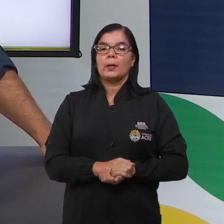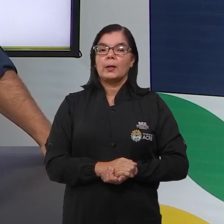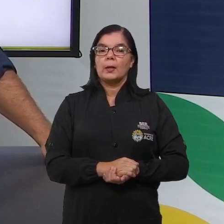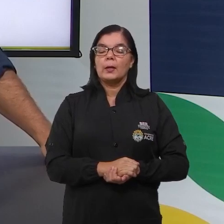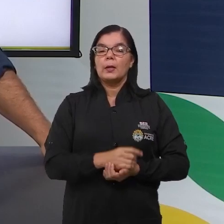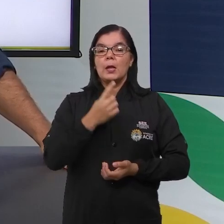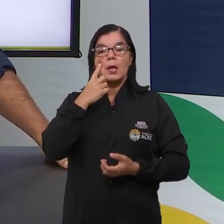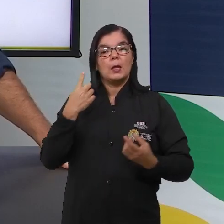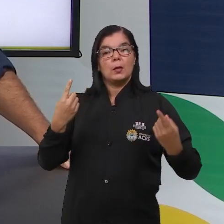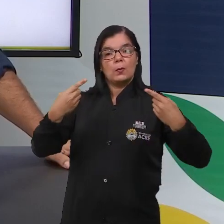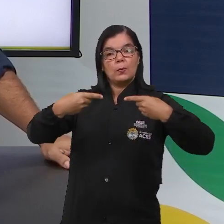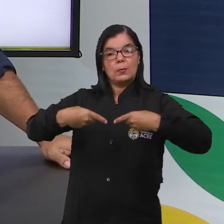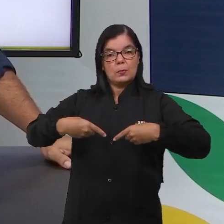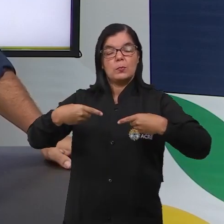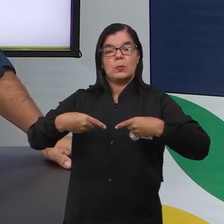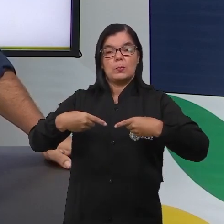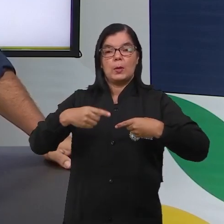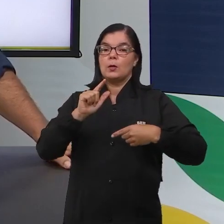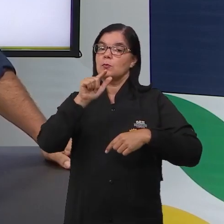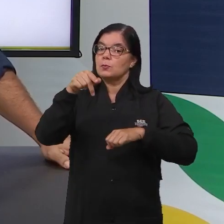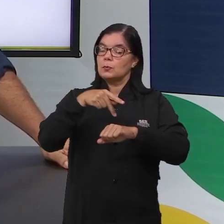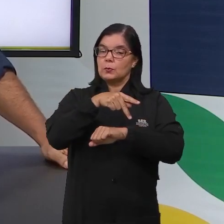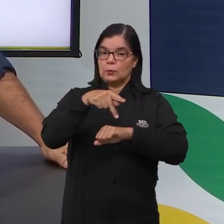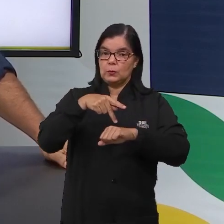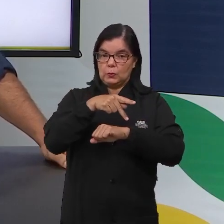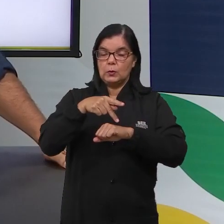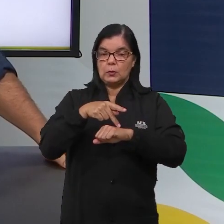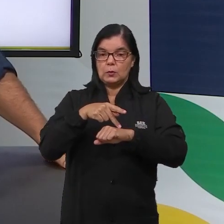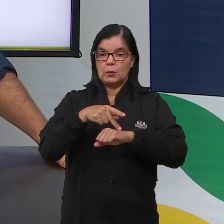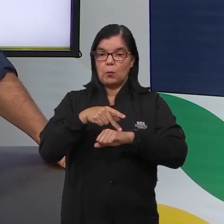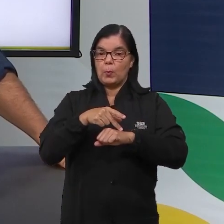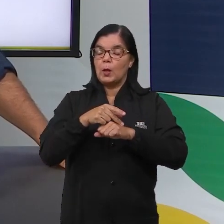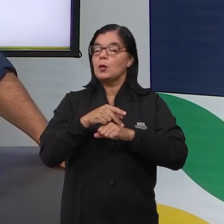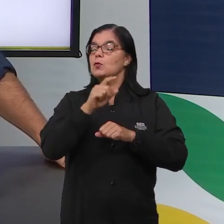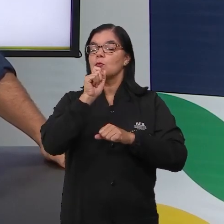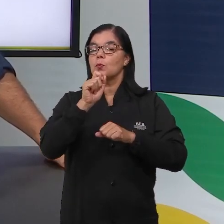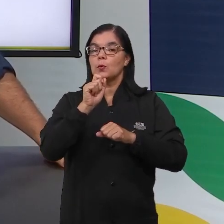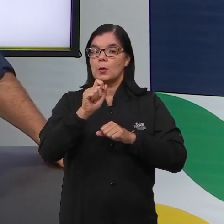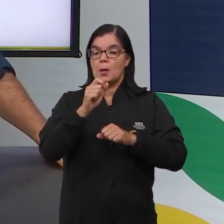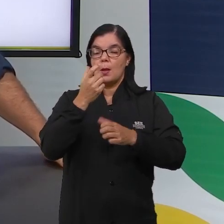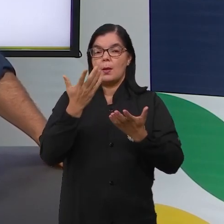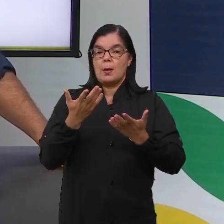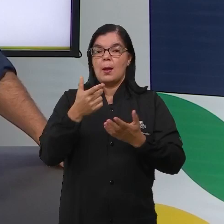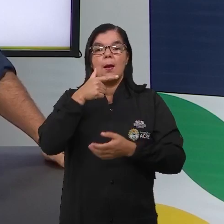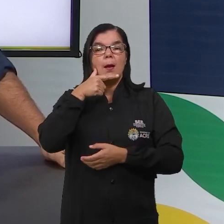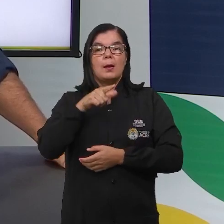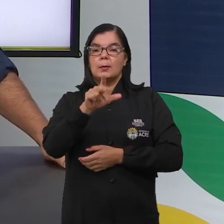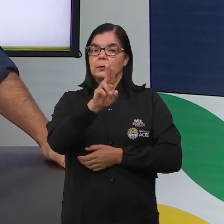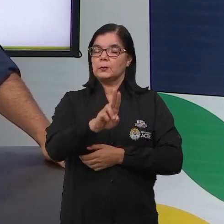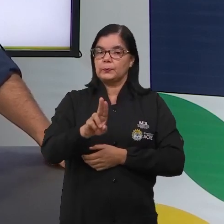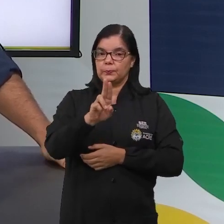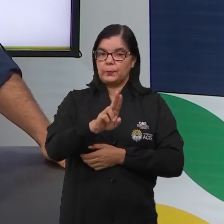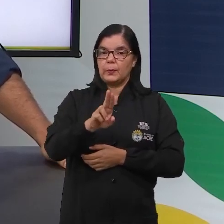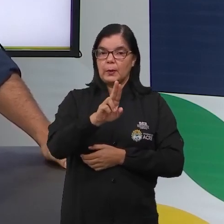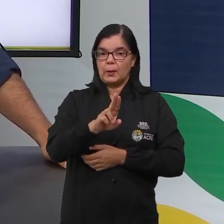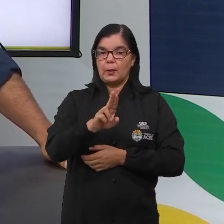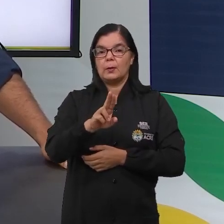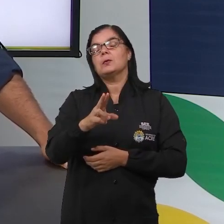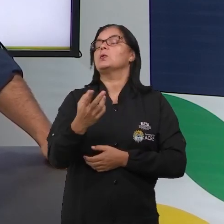Em competições internacionais, o direcionamento e a língua utilizada vai